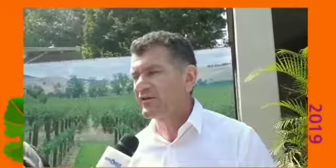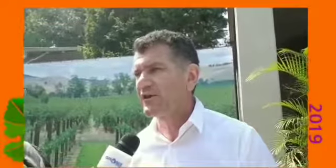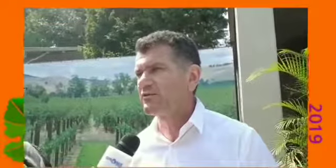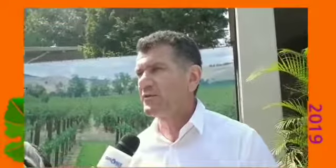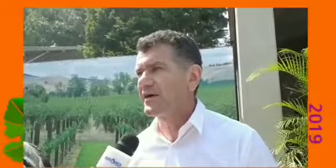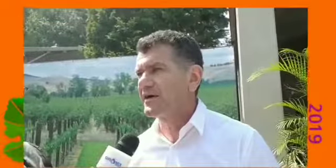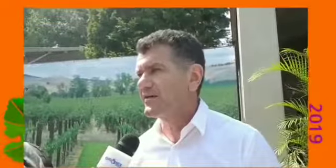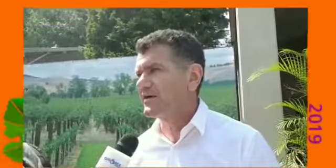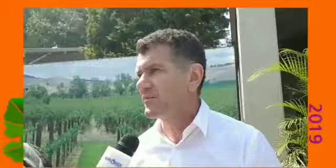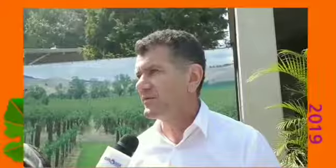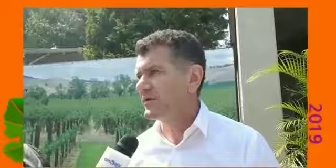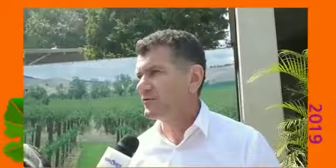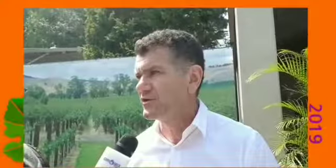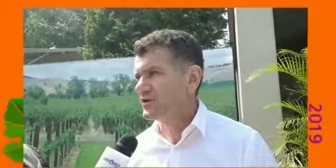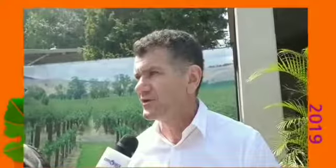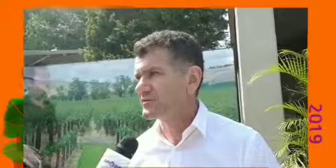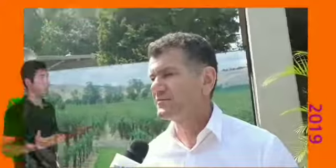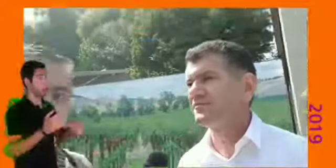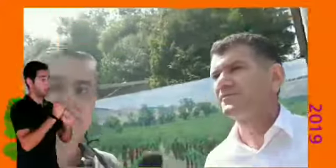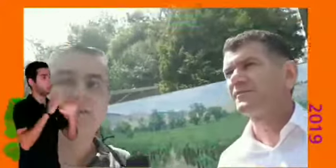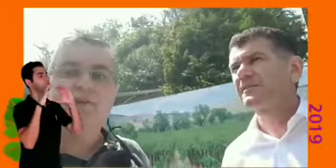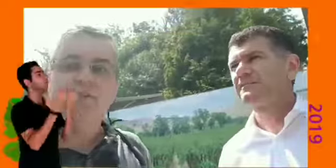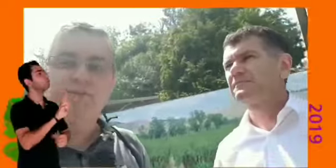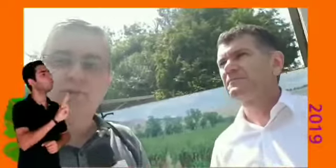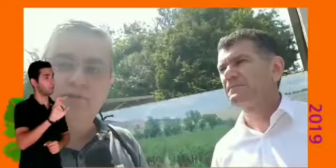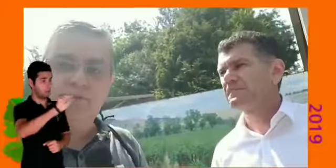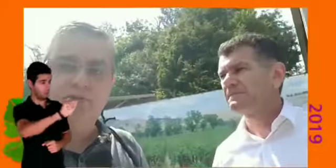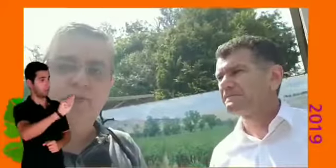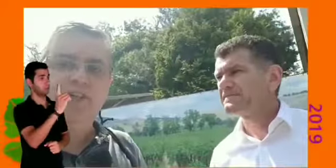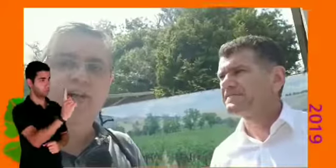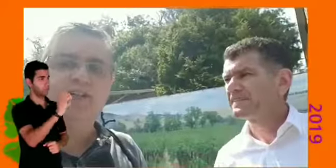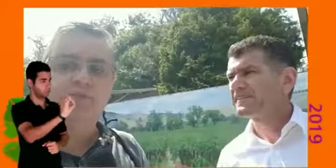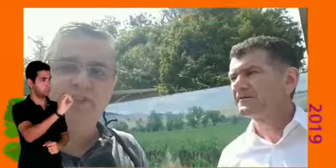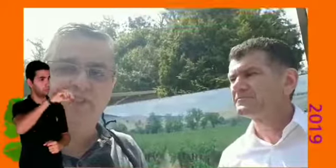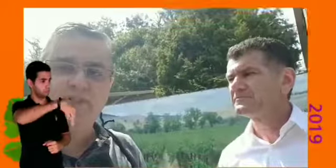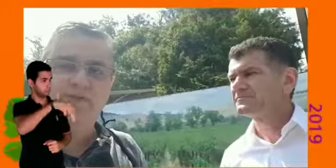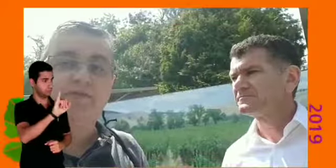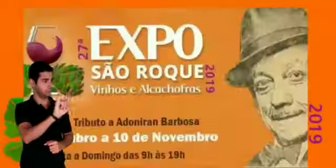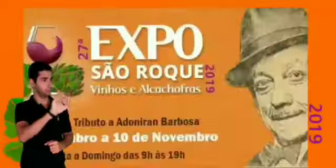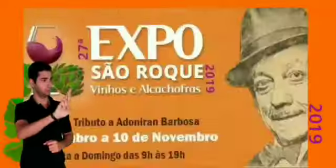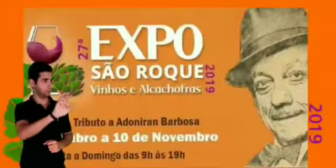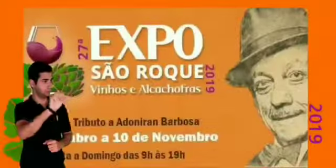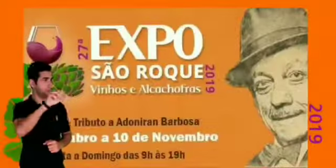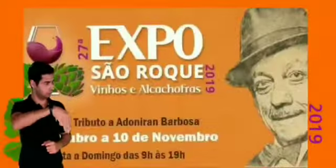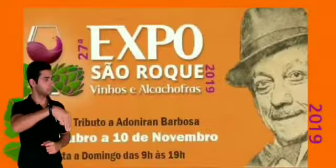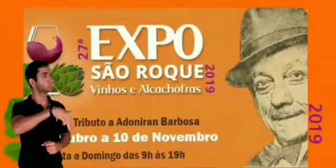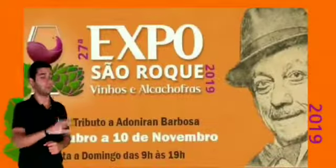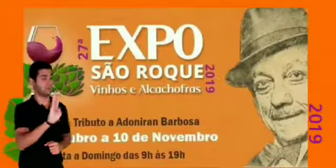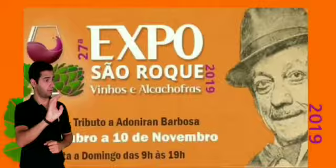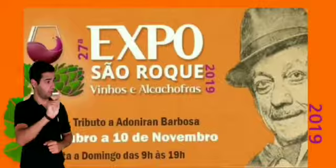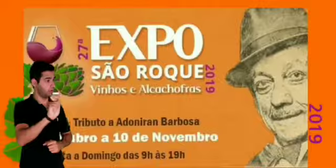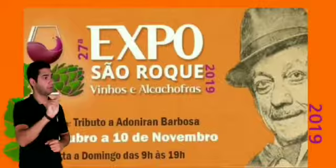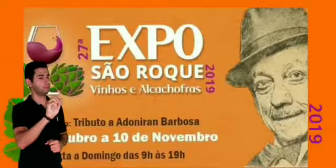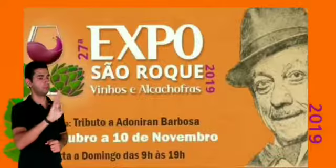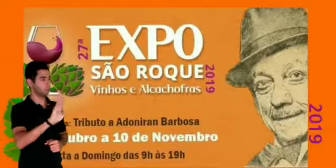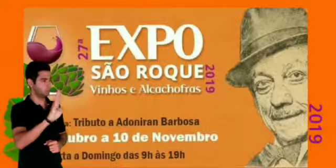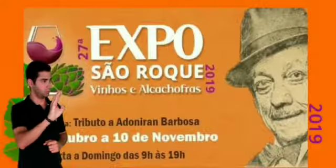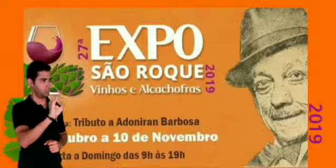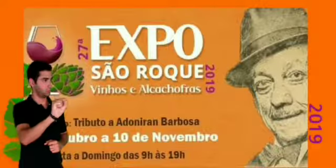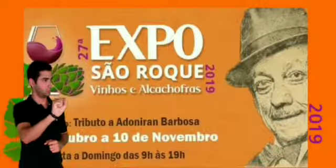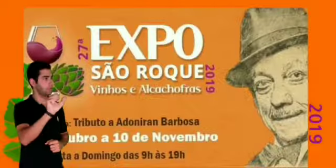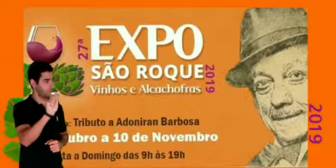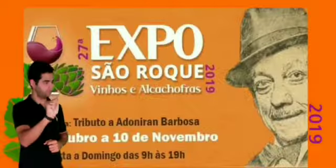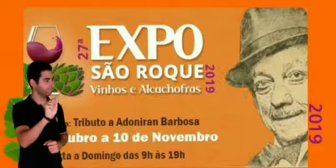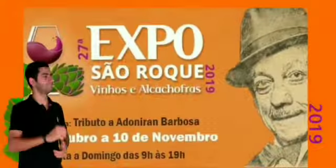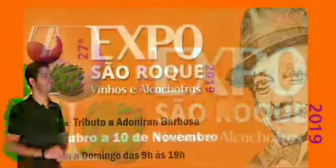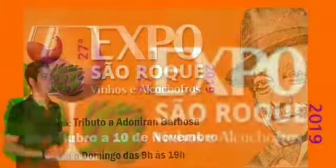muitas atrações bacanas aqui para serem curtidas. A gente vai fazer outros vídeos porque a Expo esse ano vai falar de Adoniram Barbosa. Vai ser